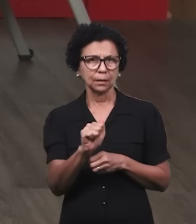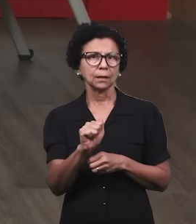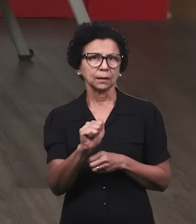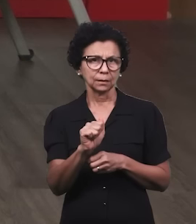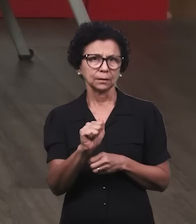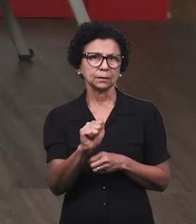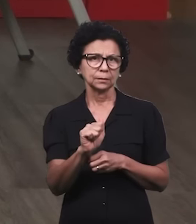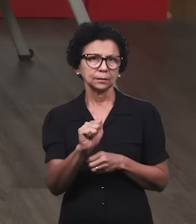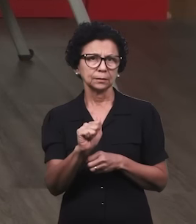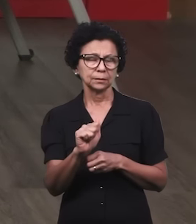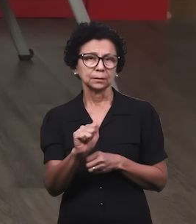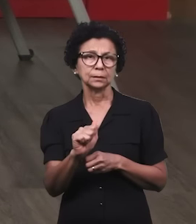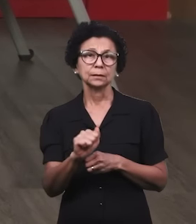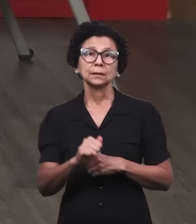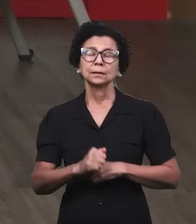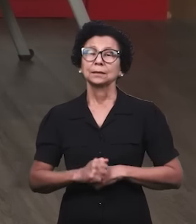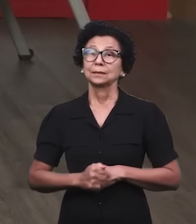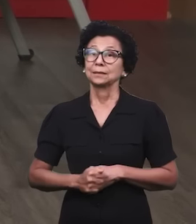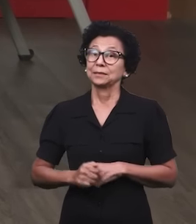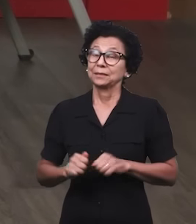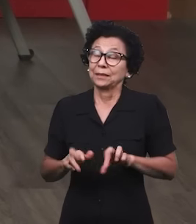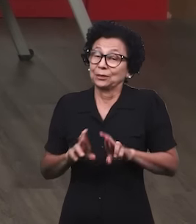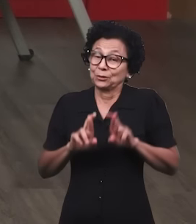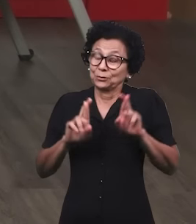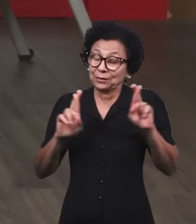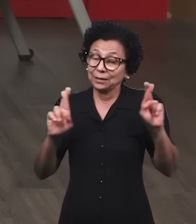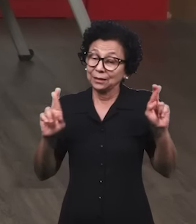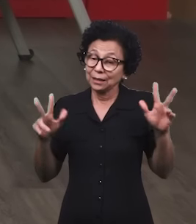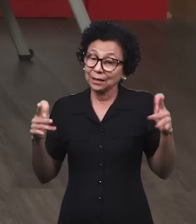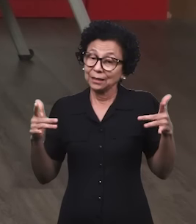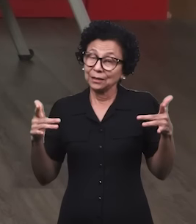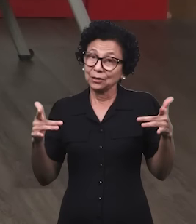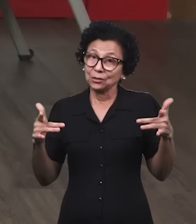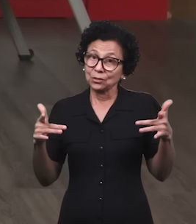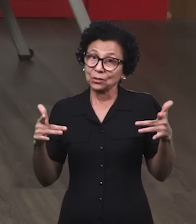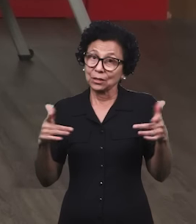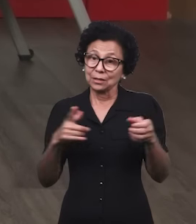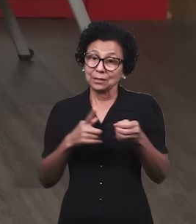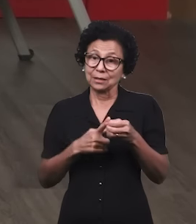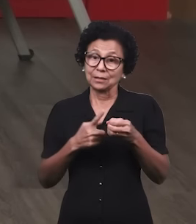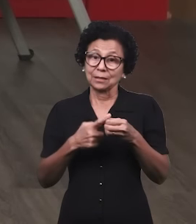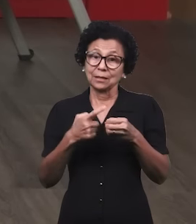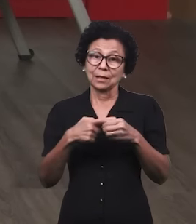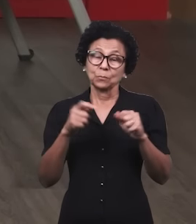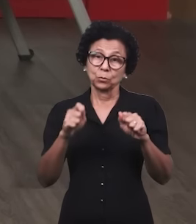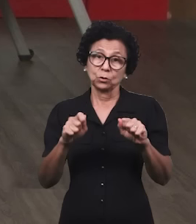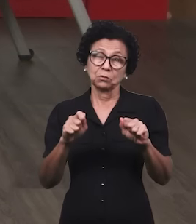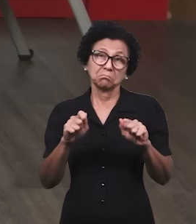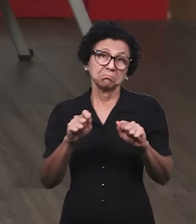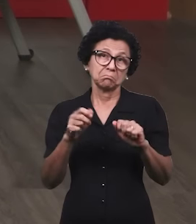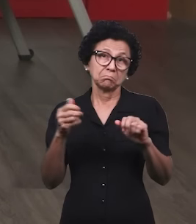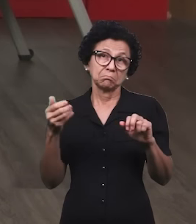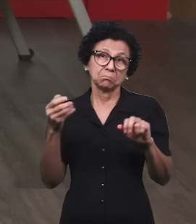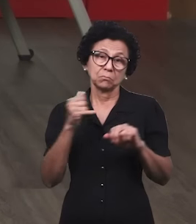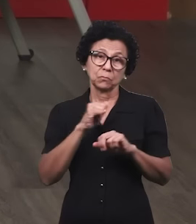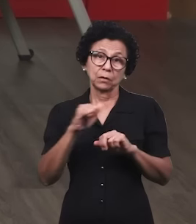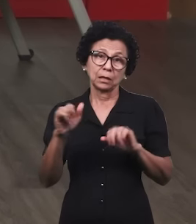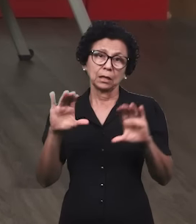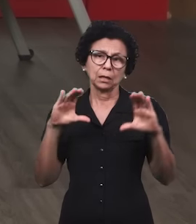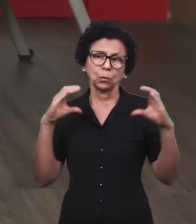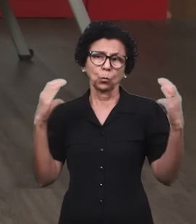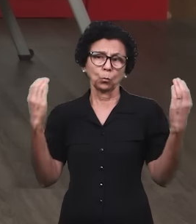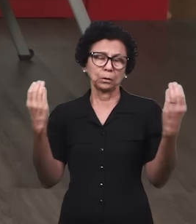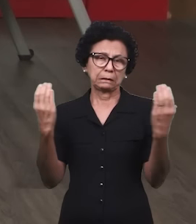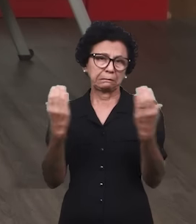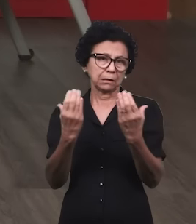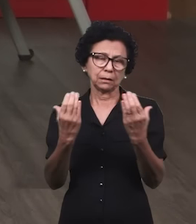bem importante explicar que é bem diferente da concepção, né? Poderíamos falar de aldeias, poderíamos falar, né, desses